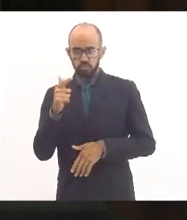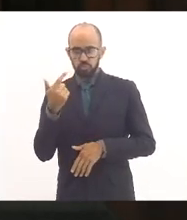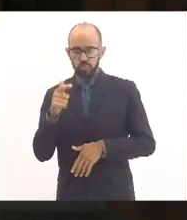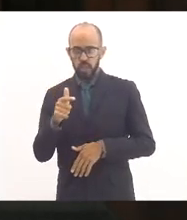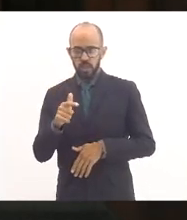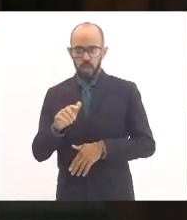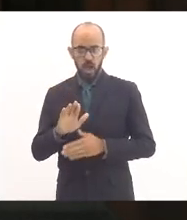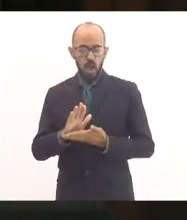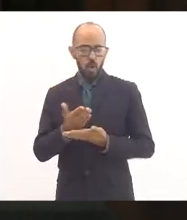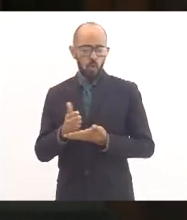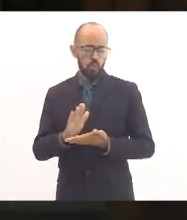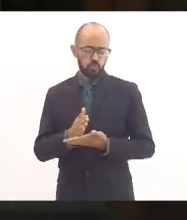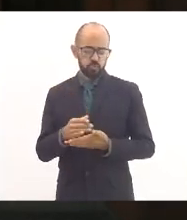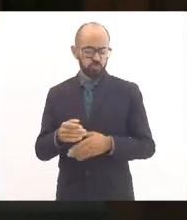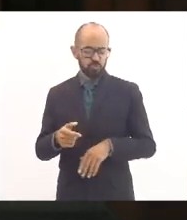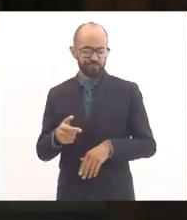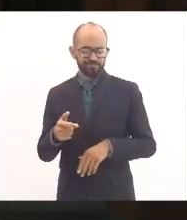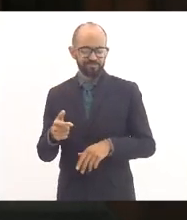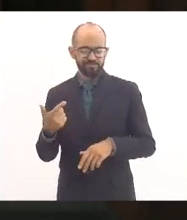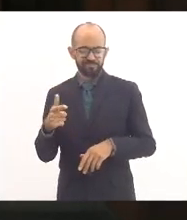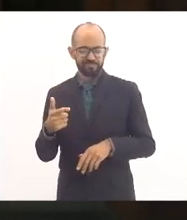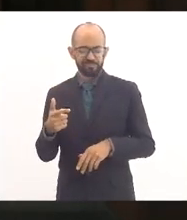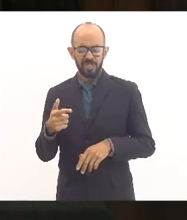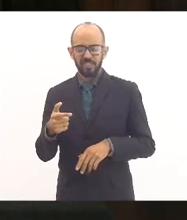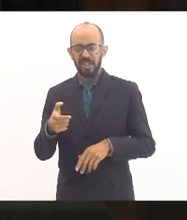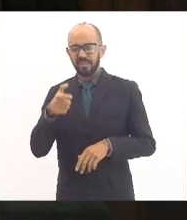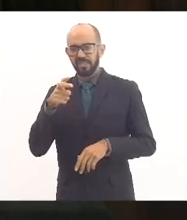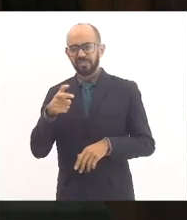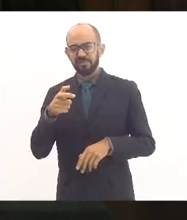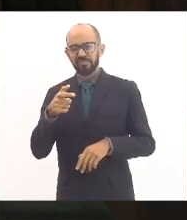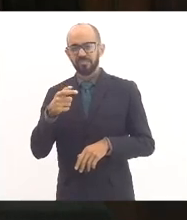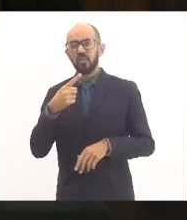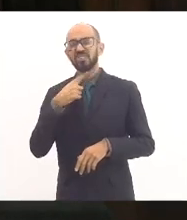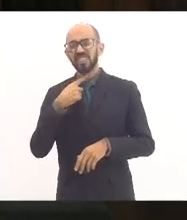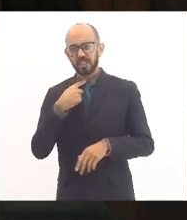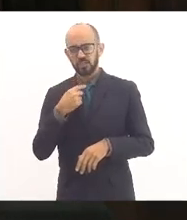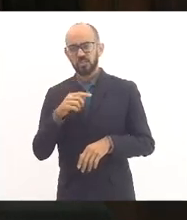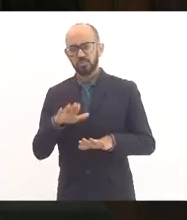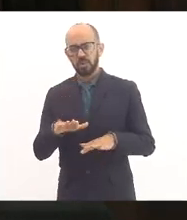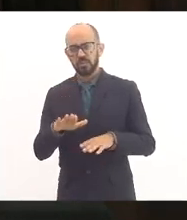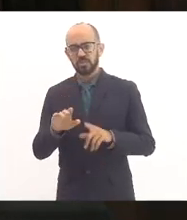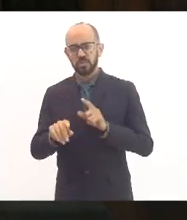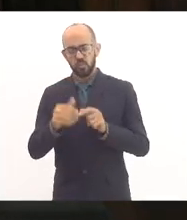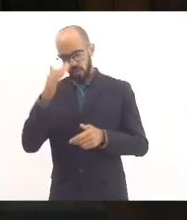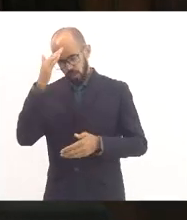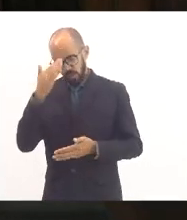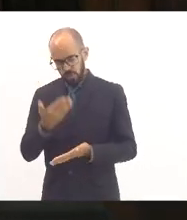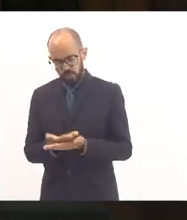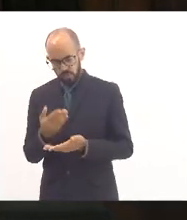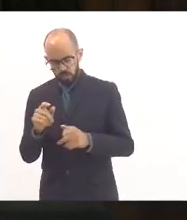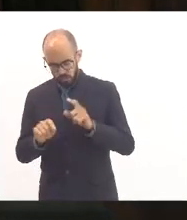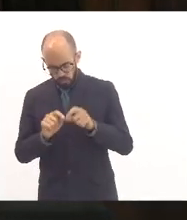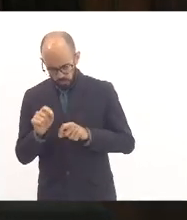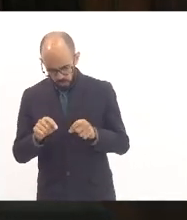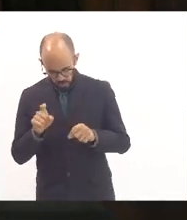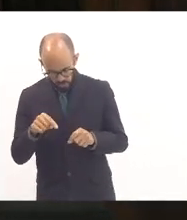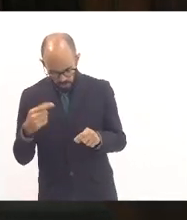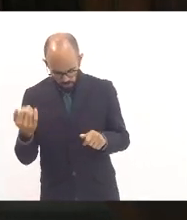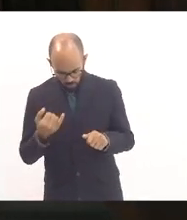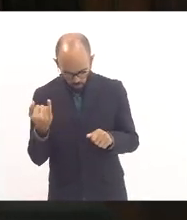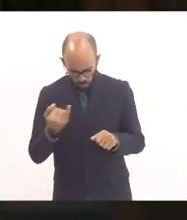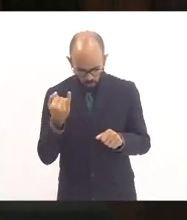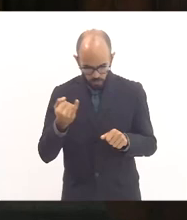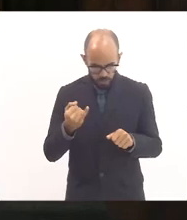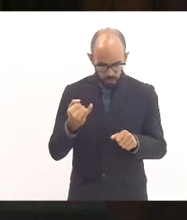todos que têm aptidão obviamente não são todos que se interessam Ah tá mas acredito que seja muito interessante